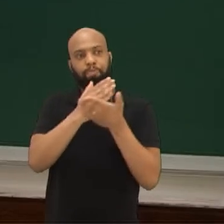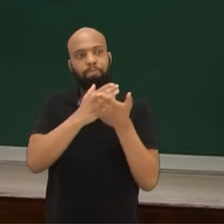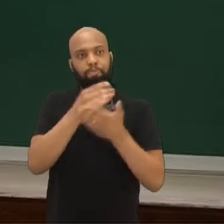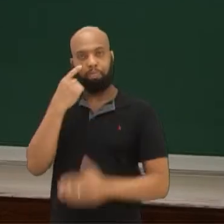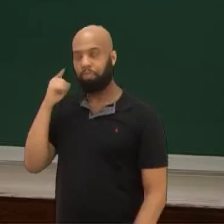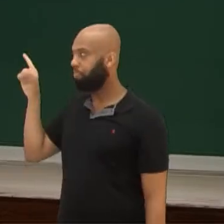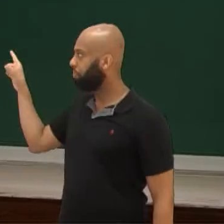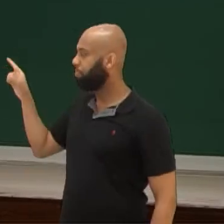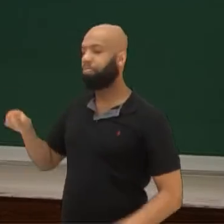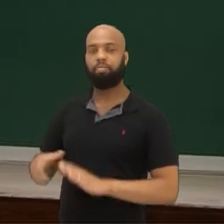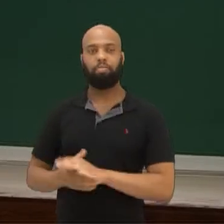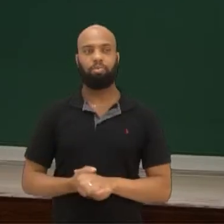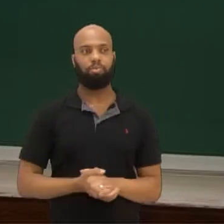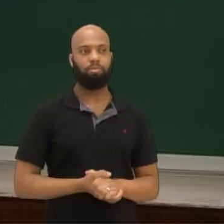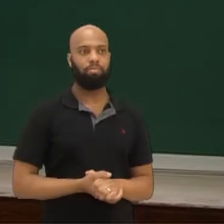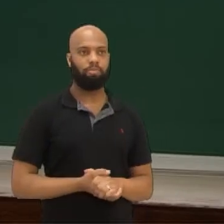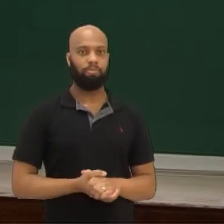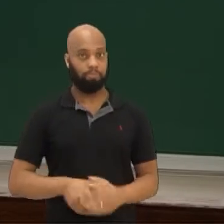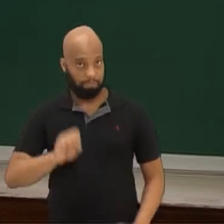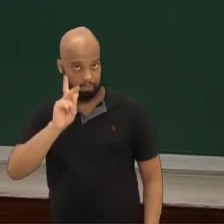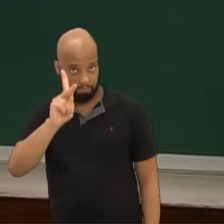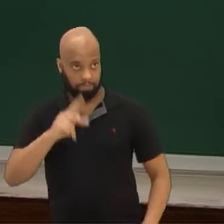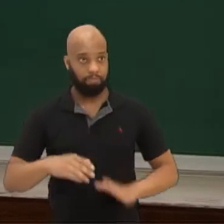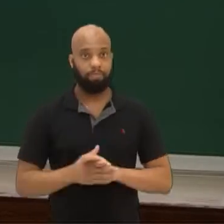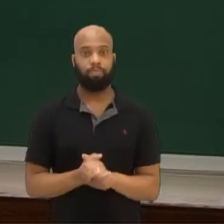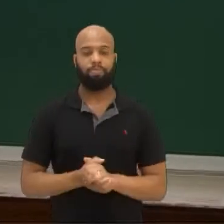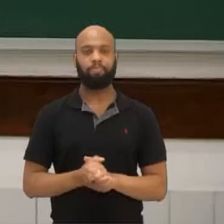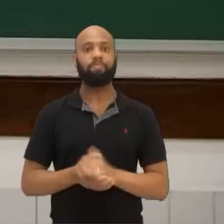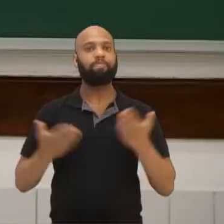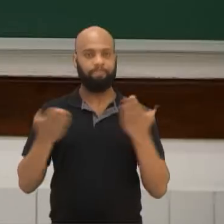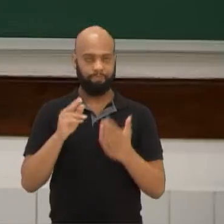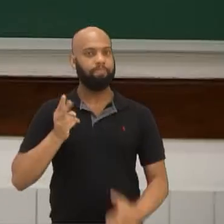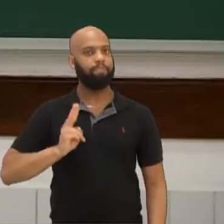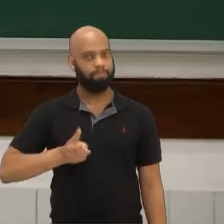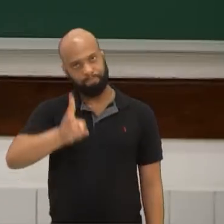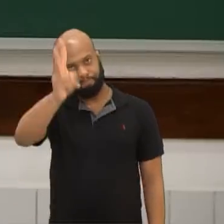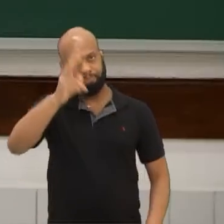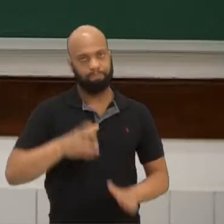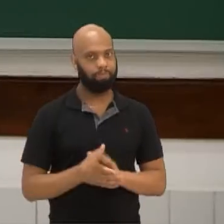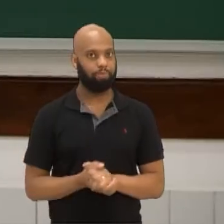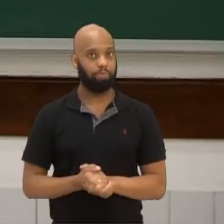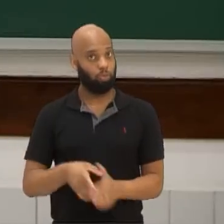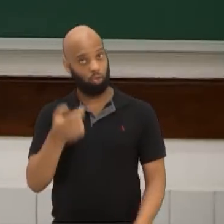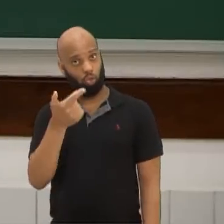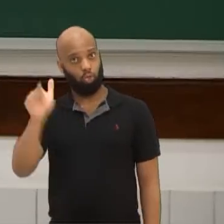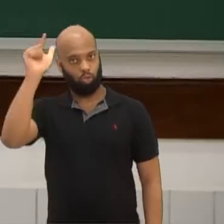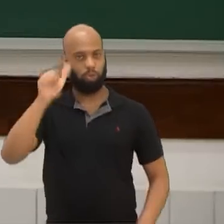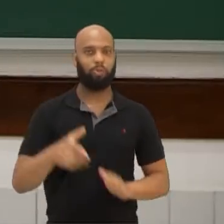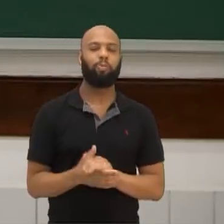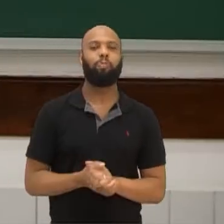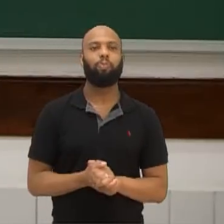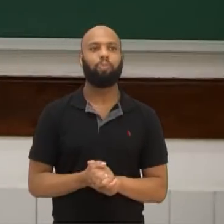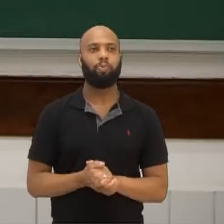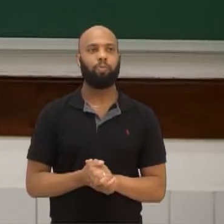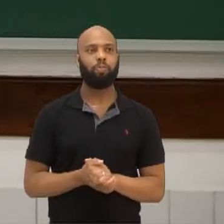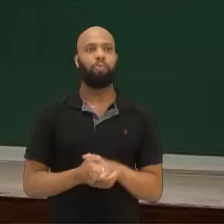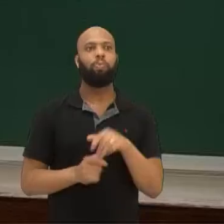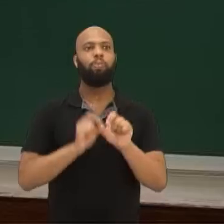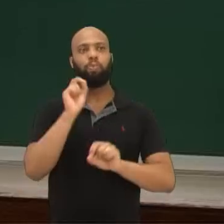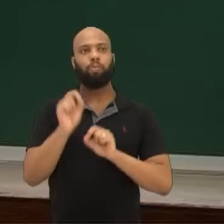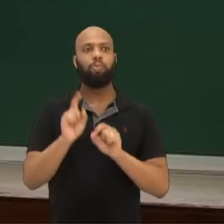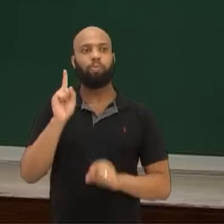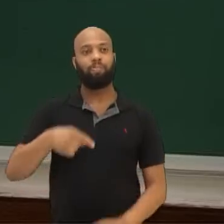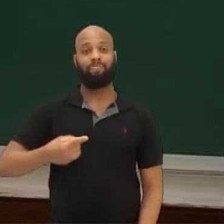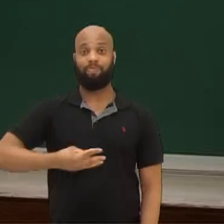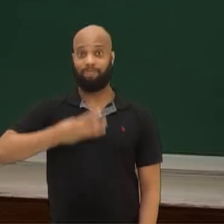dei somente meia volta, ok? Então, vamos continuar agora. Agora, a gente vai para o próximo. O próximo, ele fala o quê? Ele fala